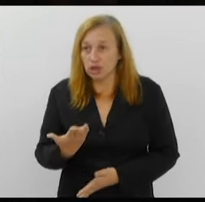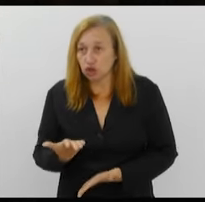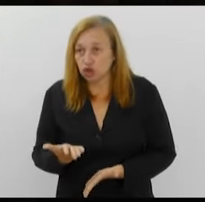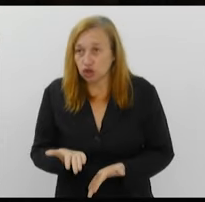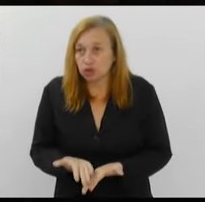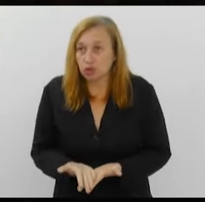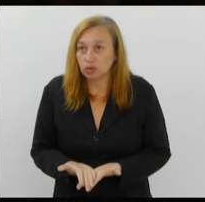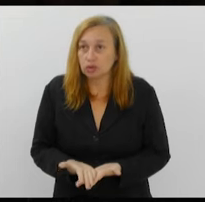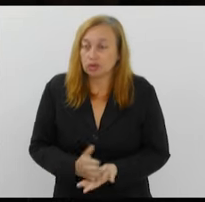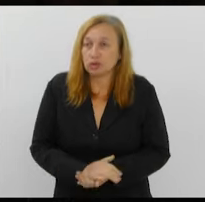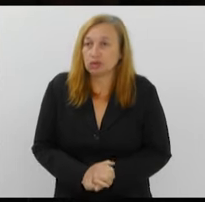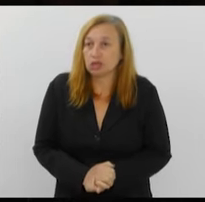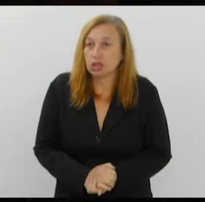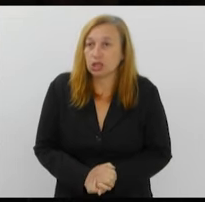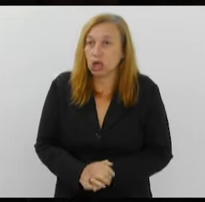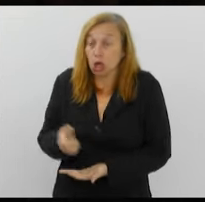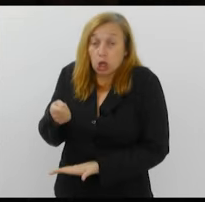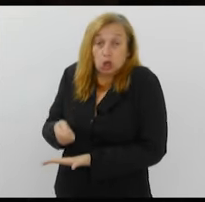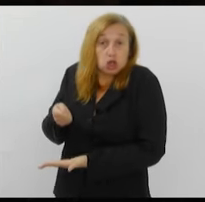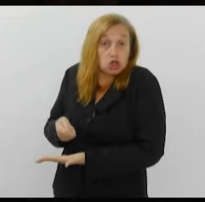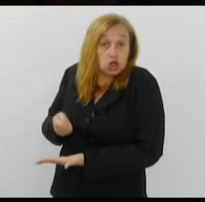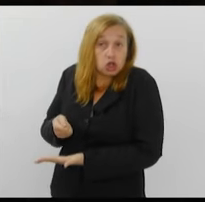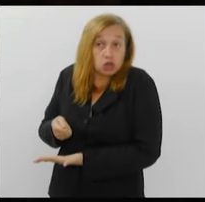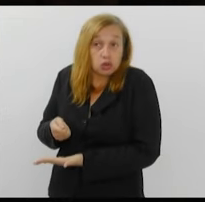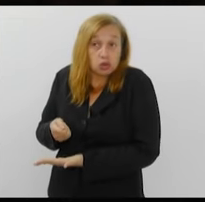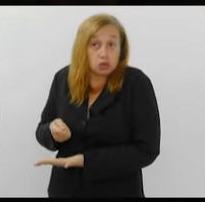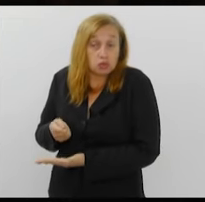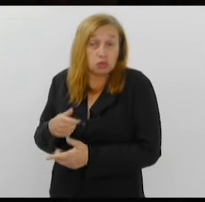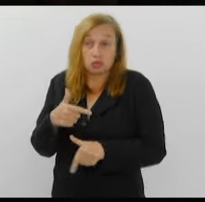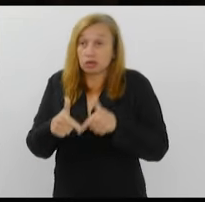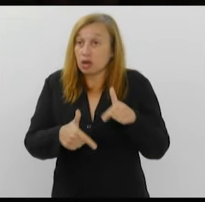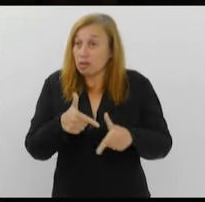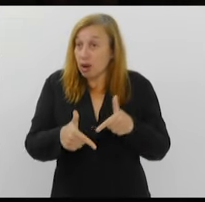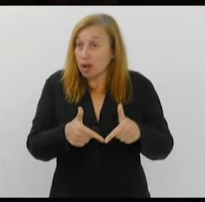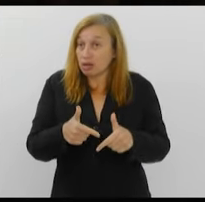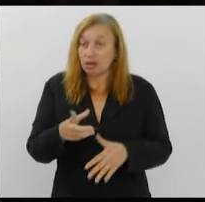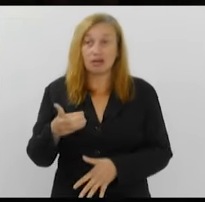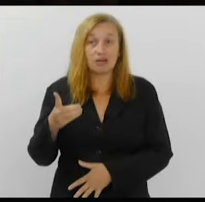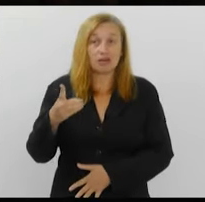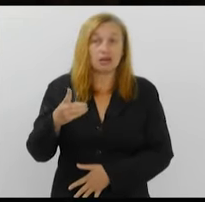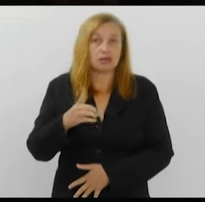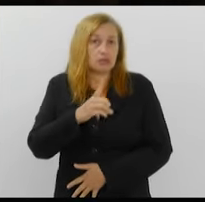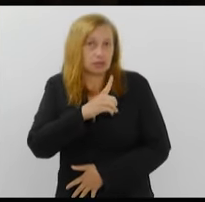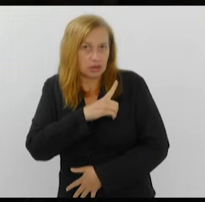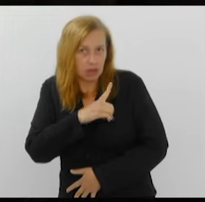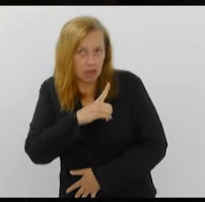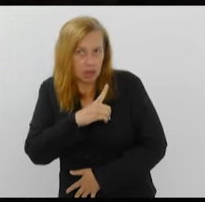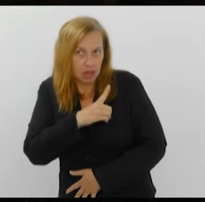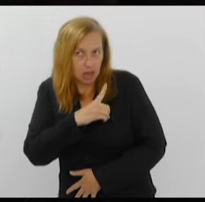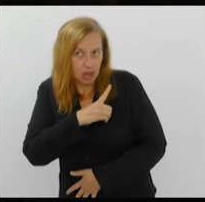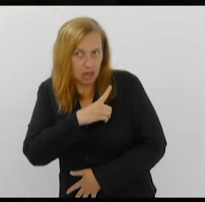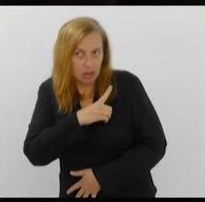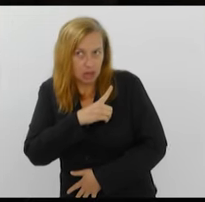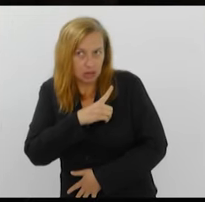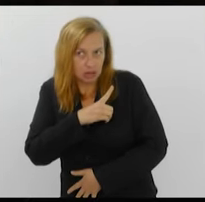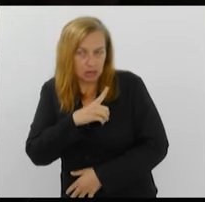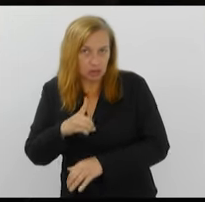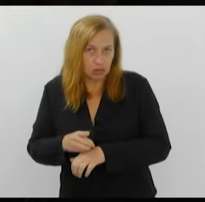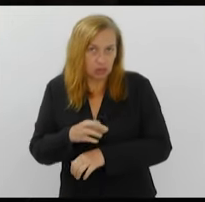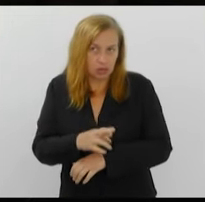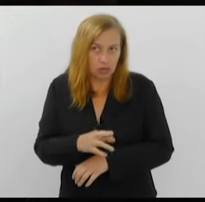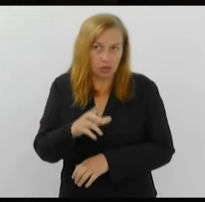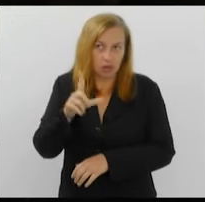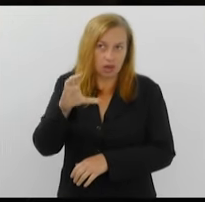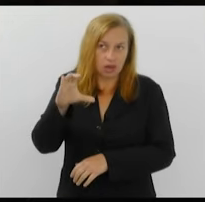que sejam tomadas algumas atitudes nas suas operações, doutor deputado delegado Carlos Augusto. A petição solicita, por exemplo,